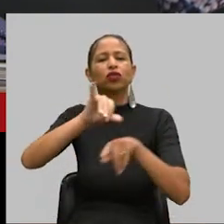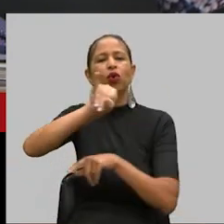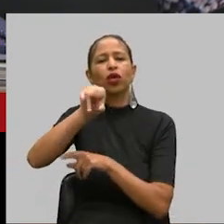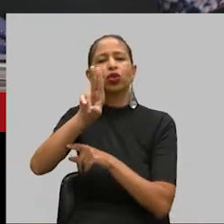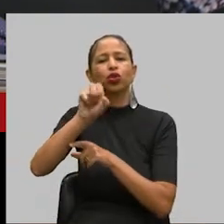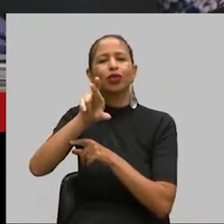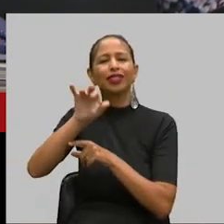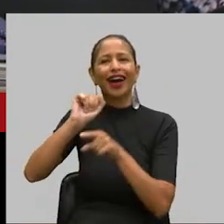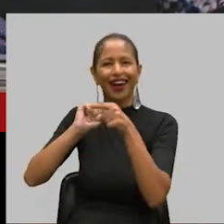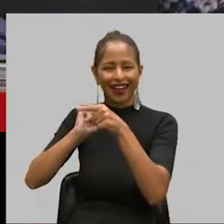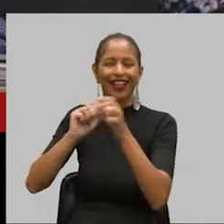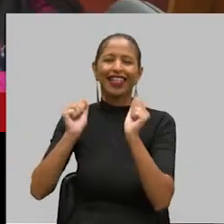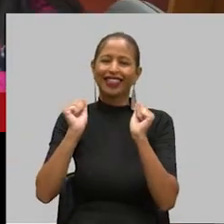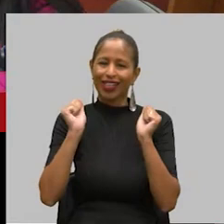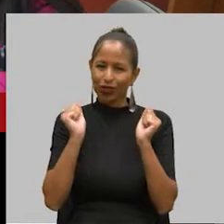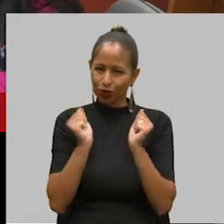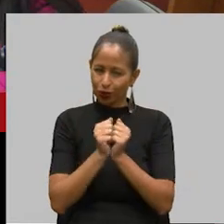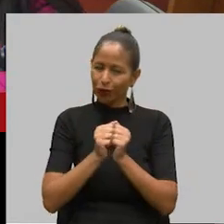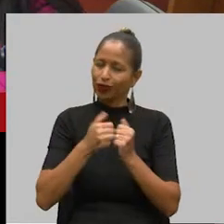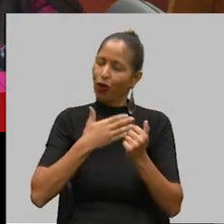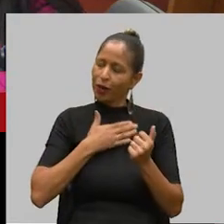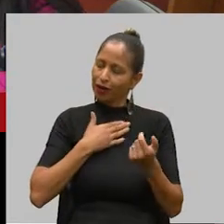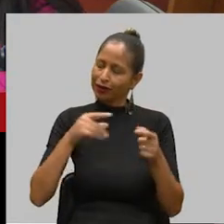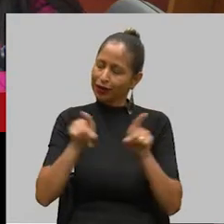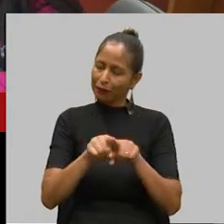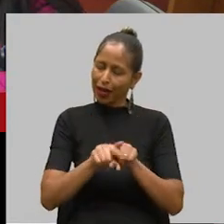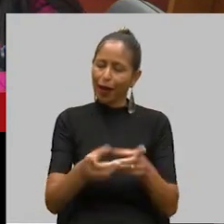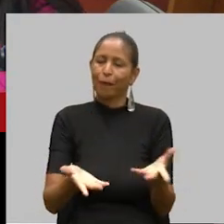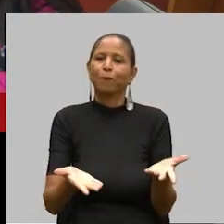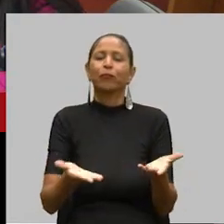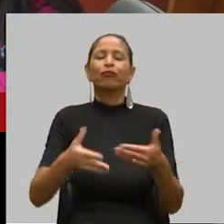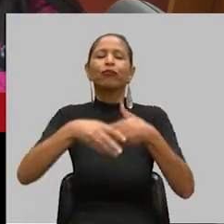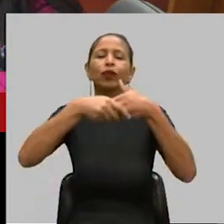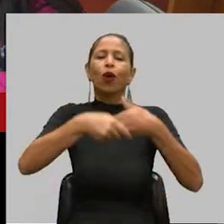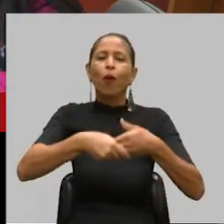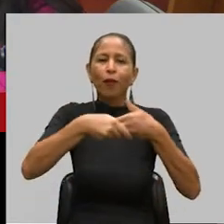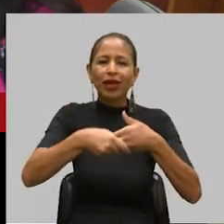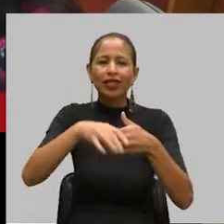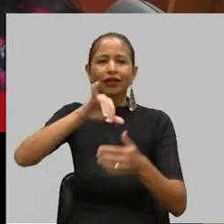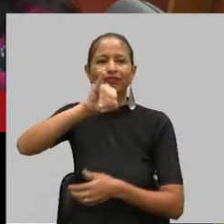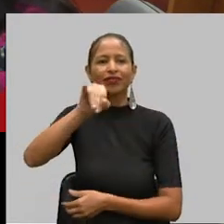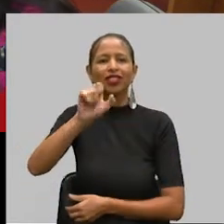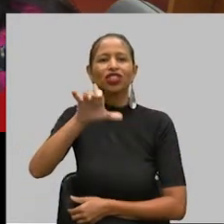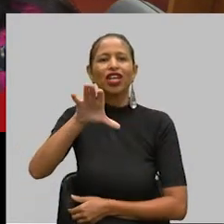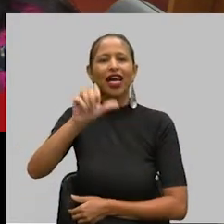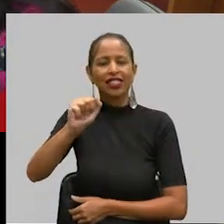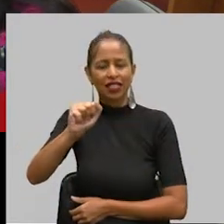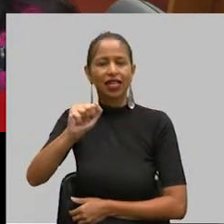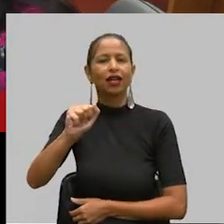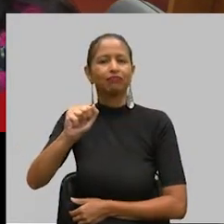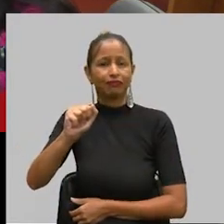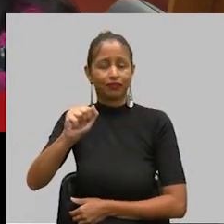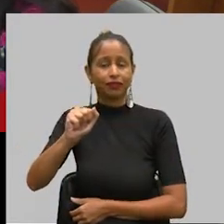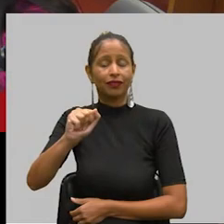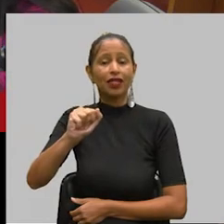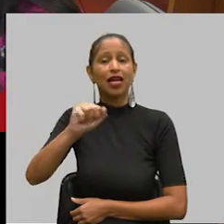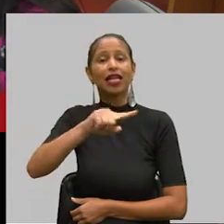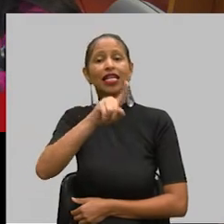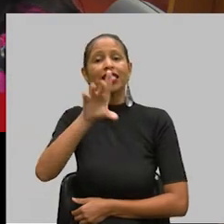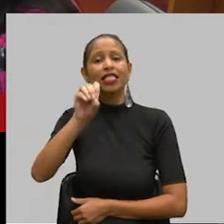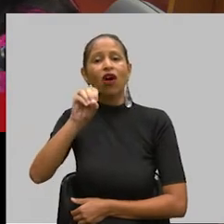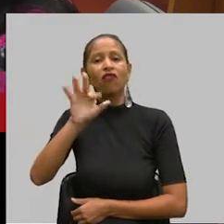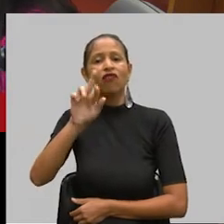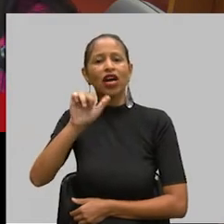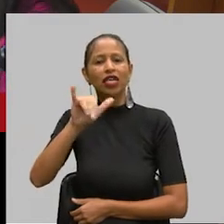tá aqui do meu lado representando reitor Wagner da unimontes cumprimentar a Jéssica vereadora da Câmara Municipal de São Francisco